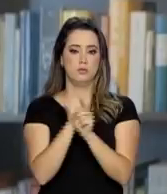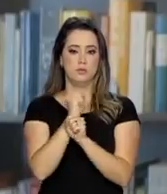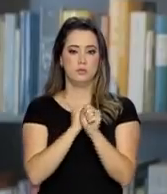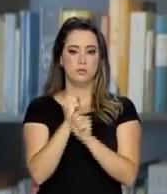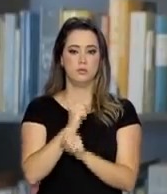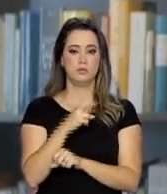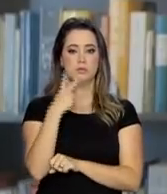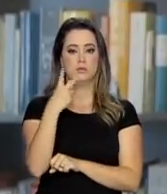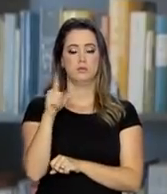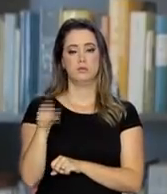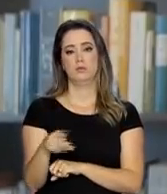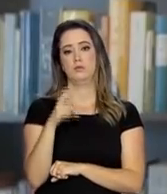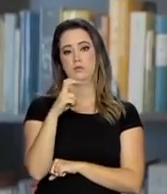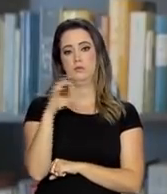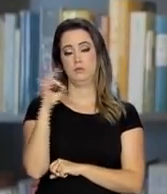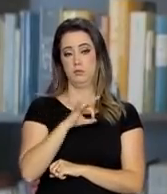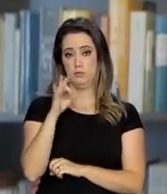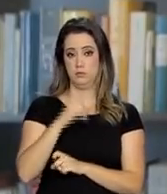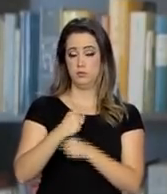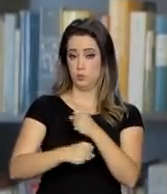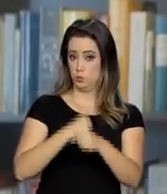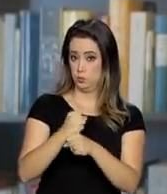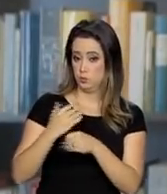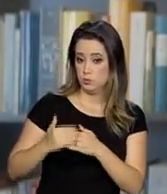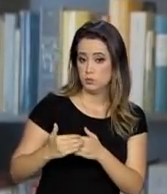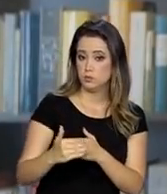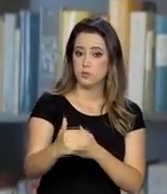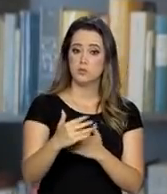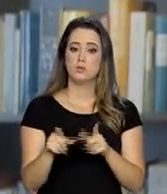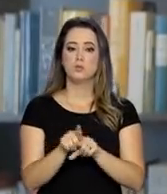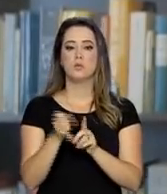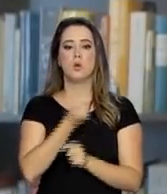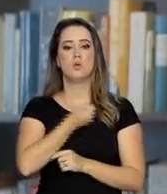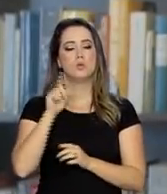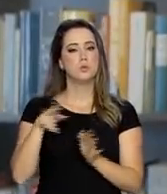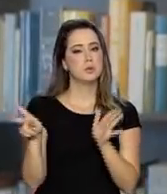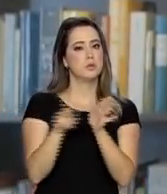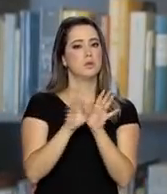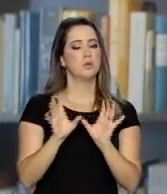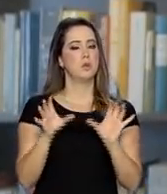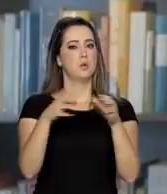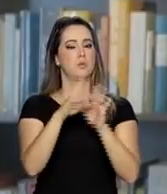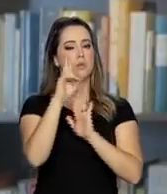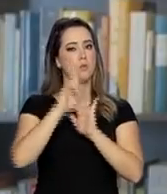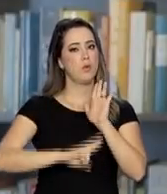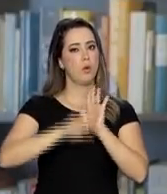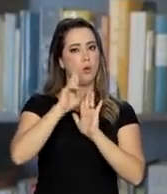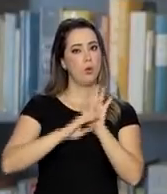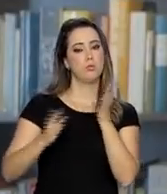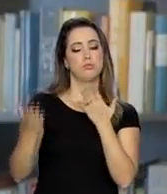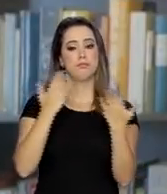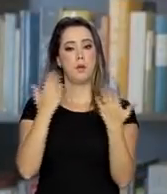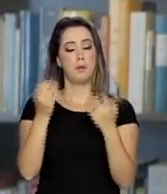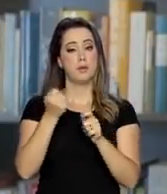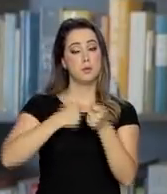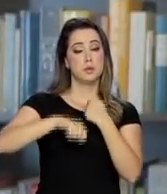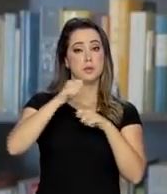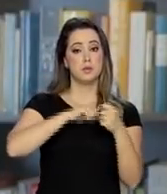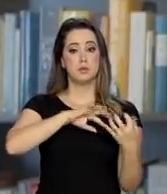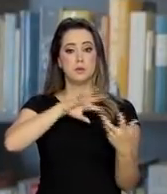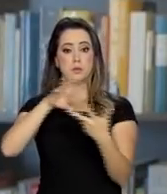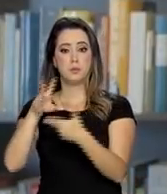e 2,5% no ano que vem. Esses números, eles fazem parte de um relatório que se chama Panorama da Economia